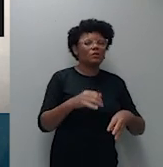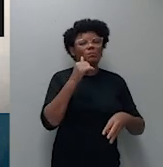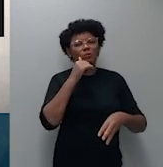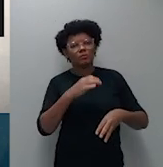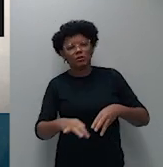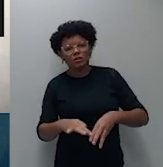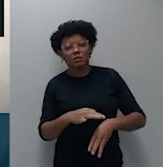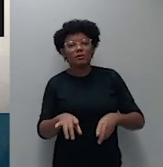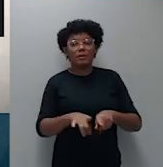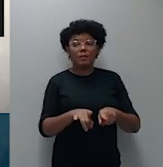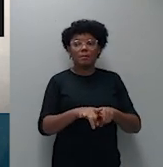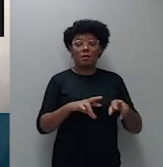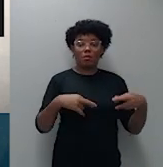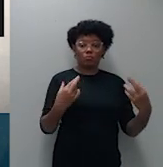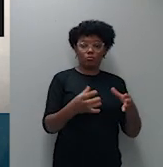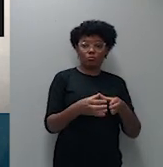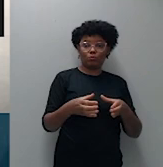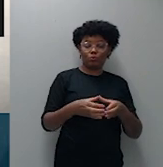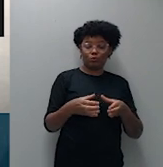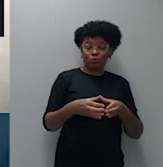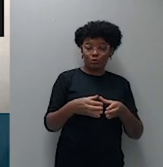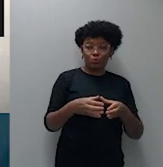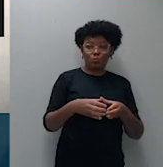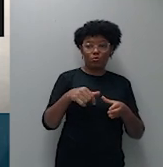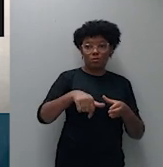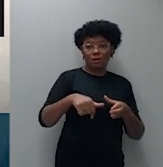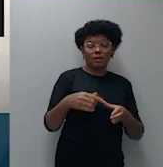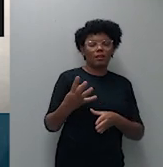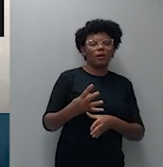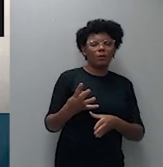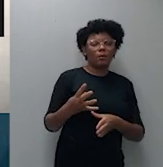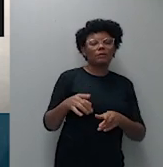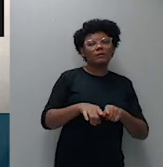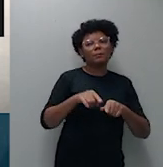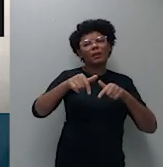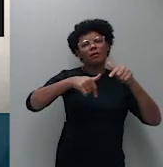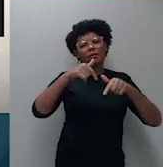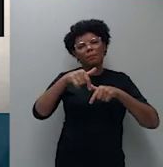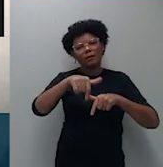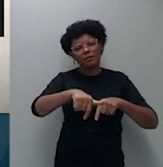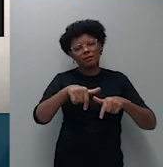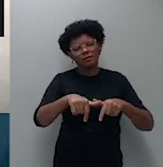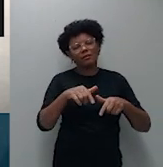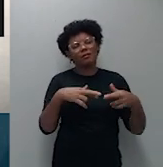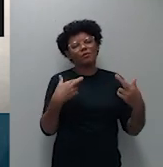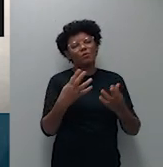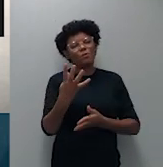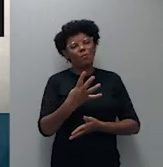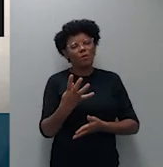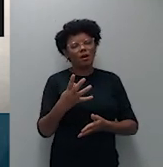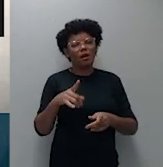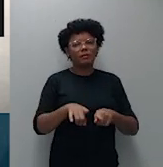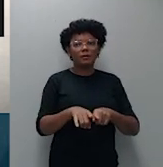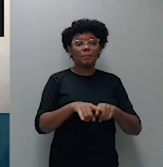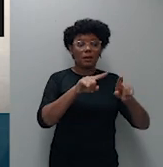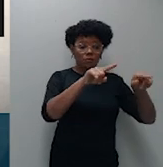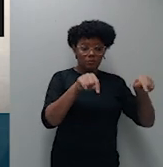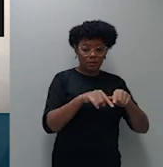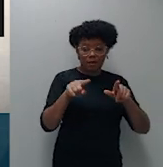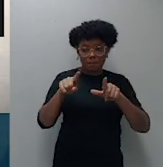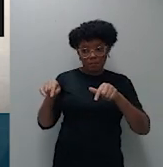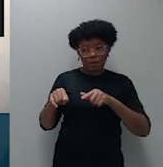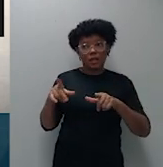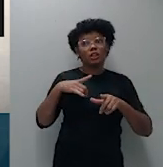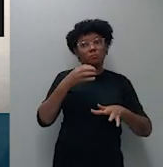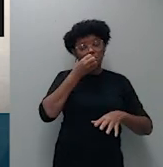poder equipe quarta turma servidores da turma melhores gabinetes gabinete pelos